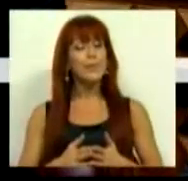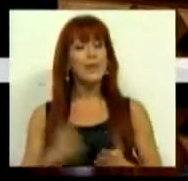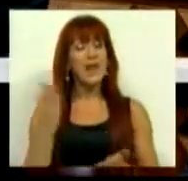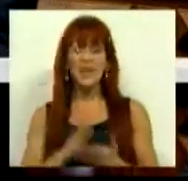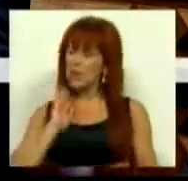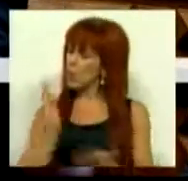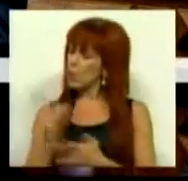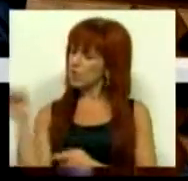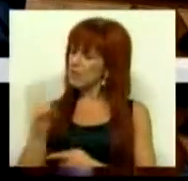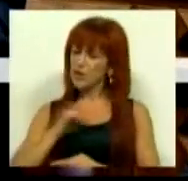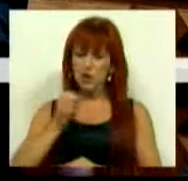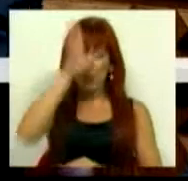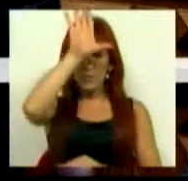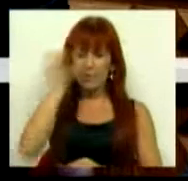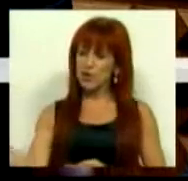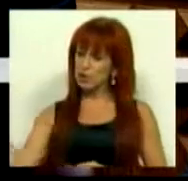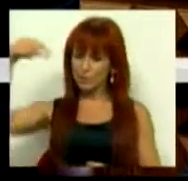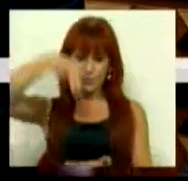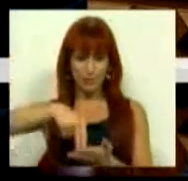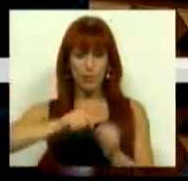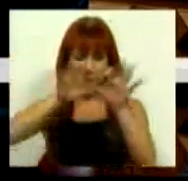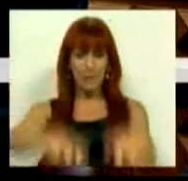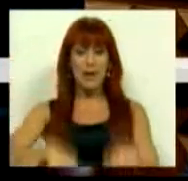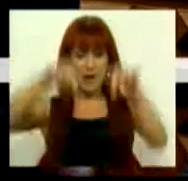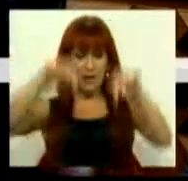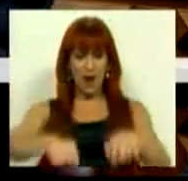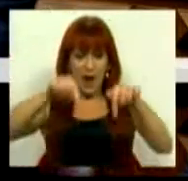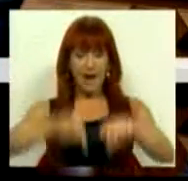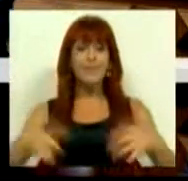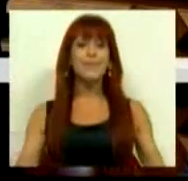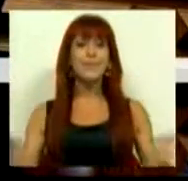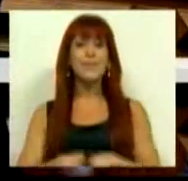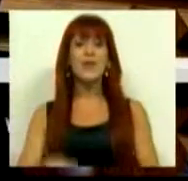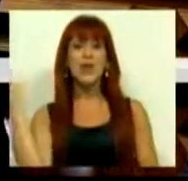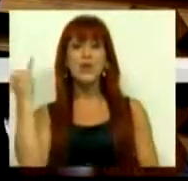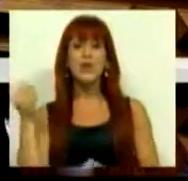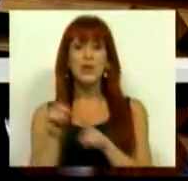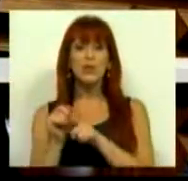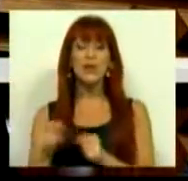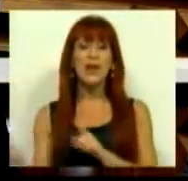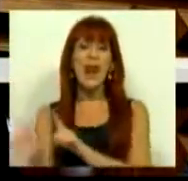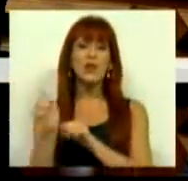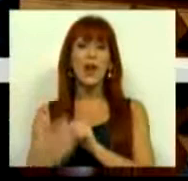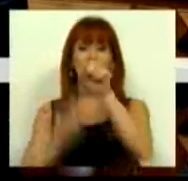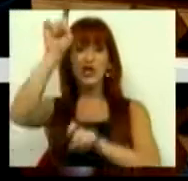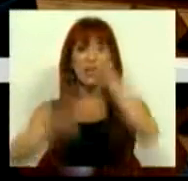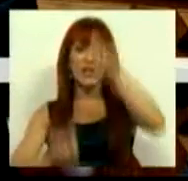Desde a última vez que o senhor Primeiro-Ministro veio aqui a este Parlamento, o Instituto Nacional de